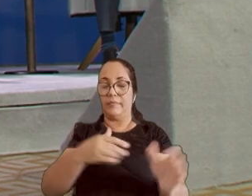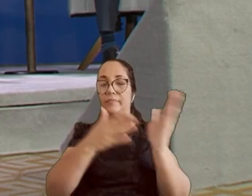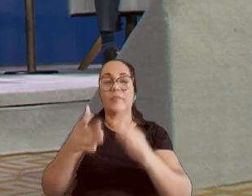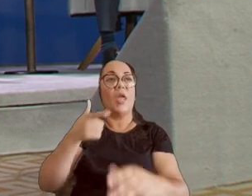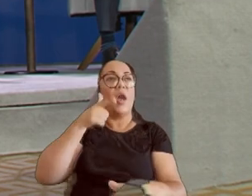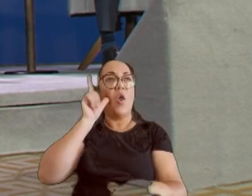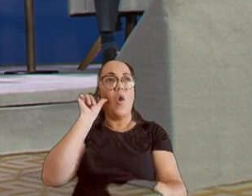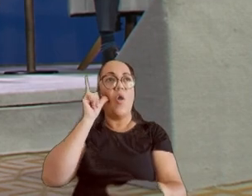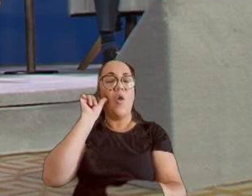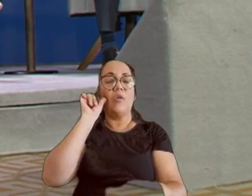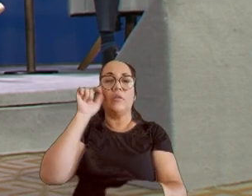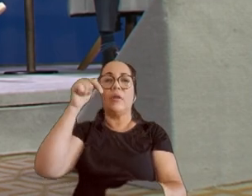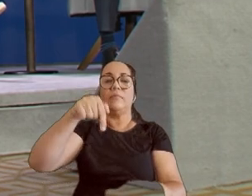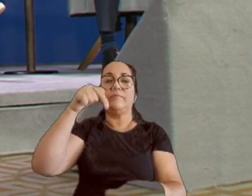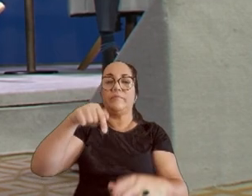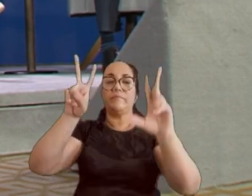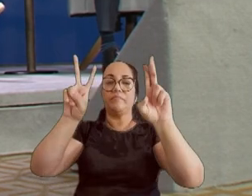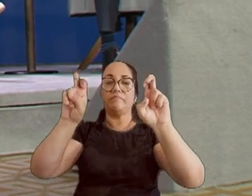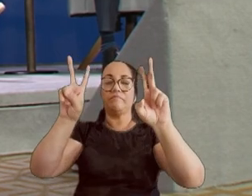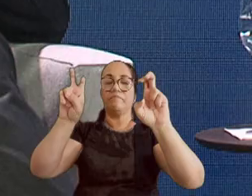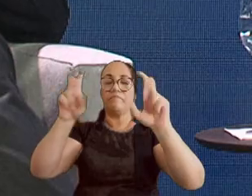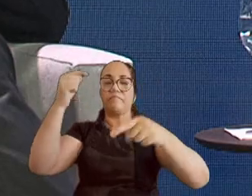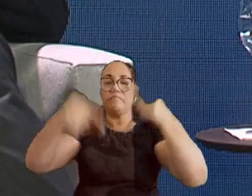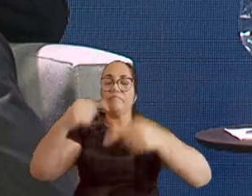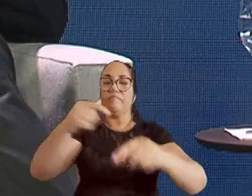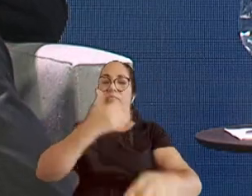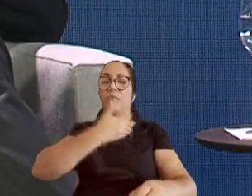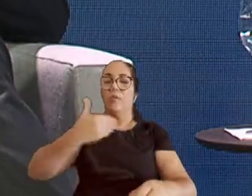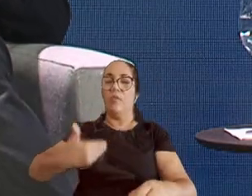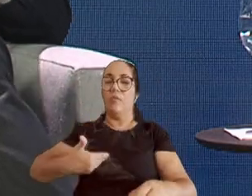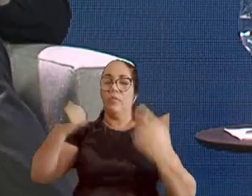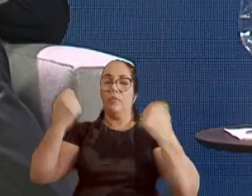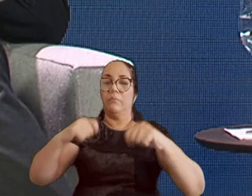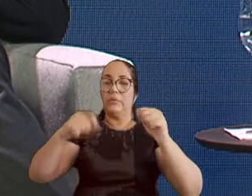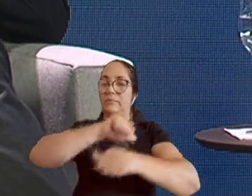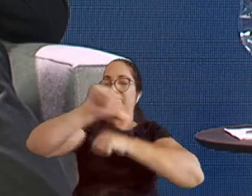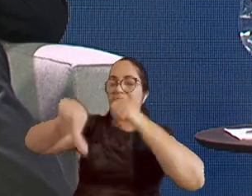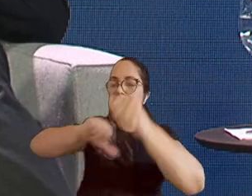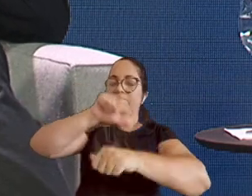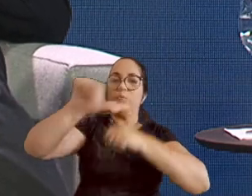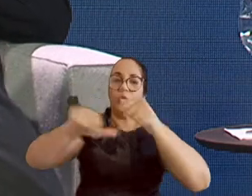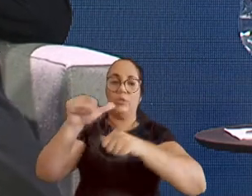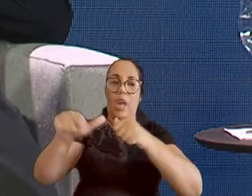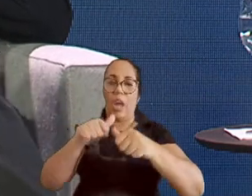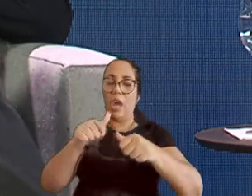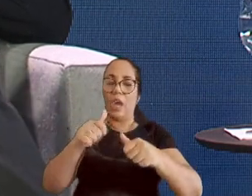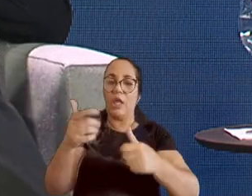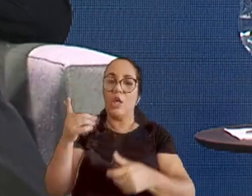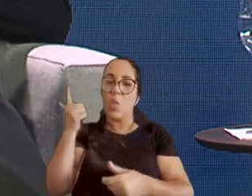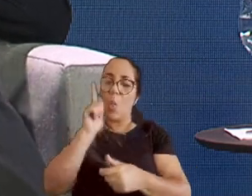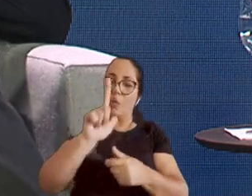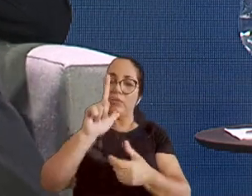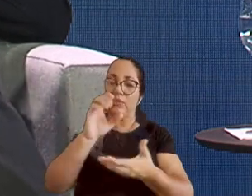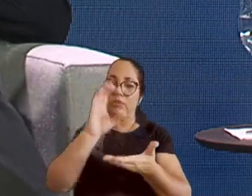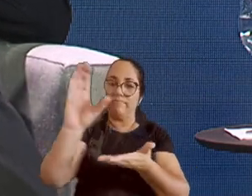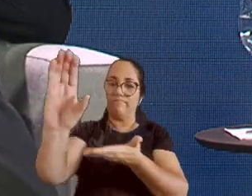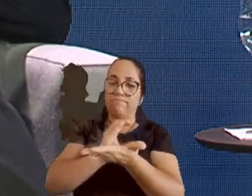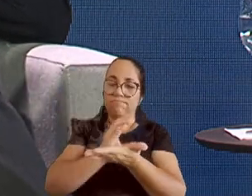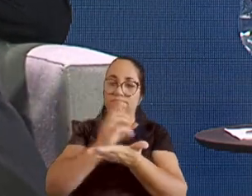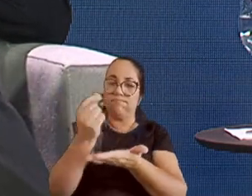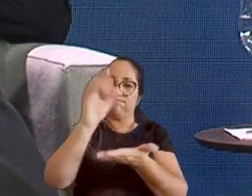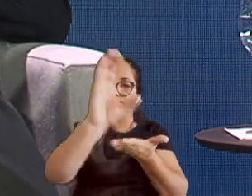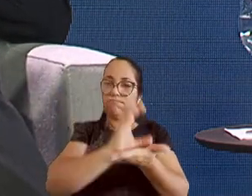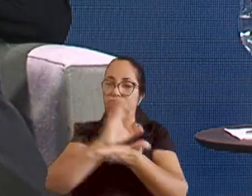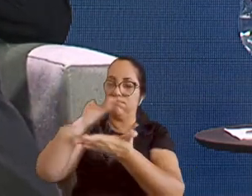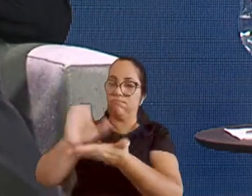ouvia muito né no segmento que o governo tem que fazer um crowrin ele tem que conseguir atrair Mais Capital privado para o setor e quando você consegue eliminar